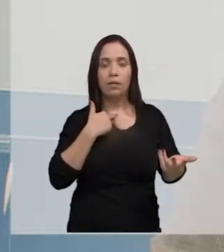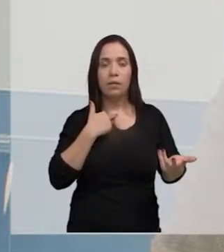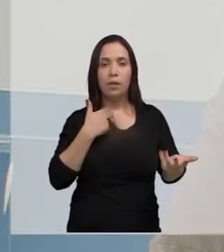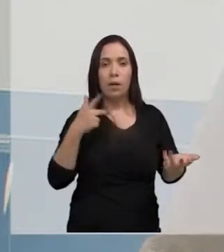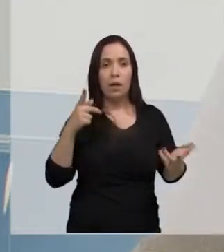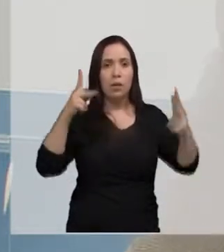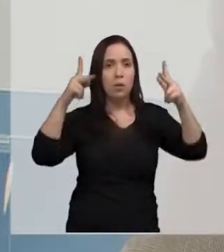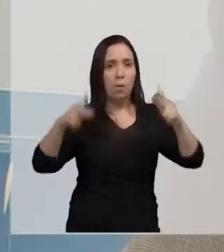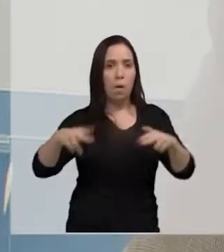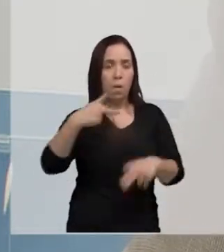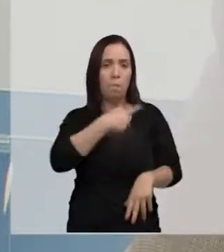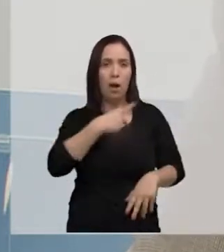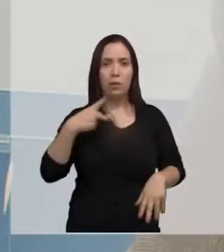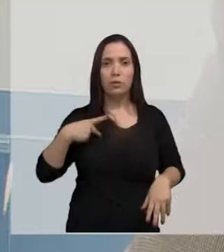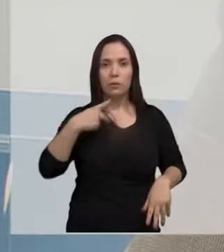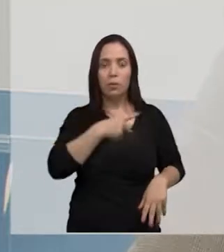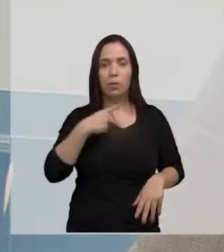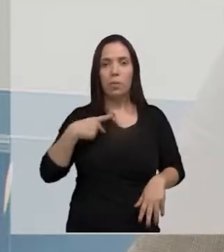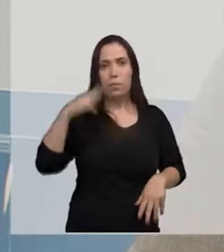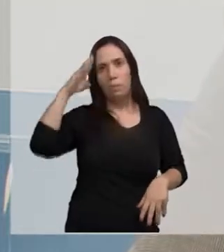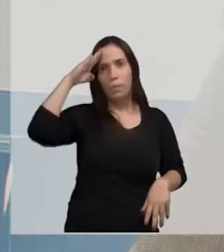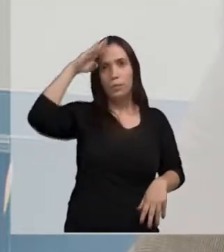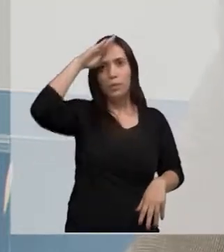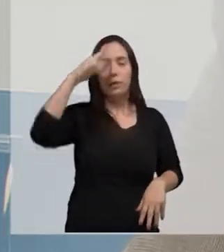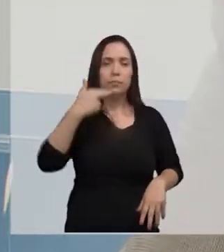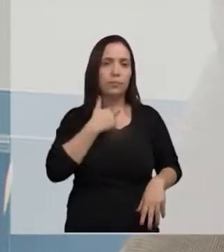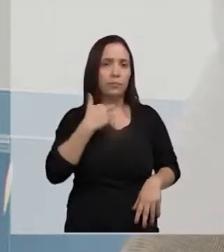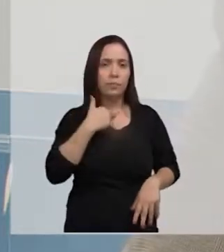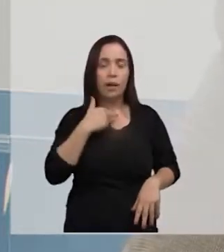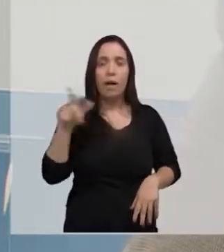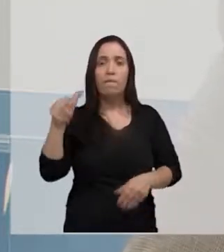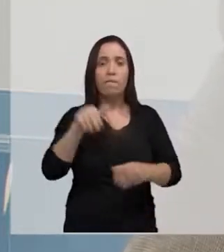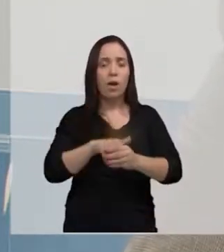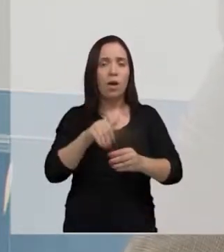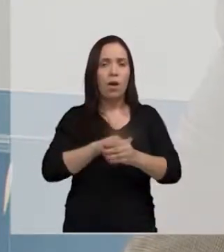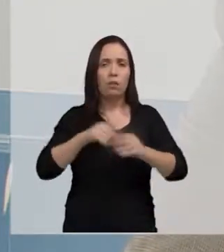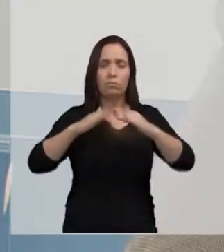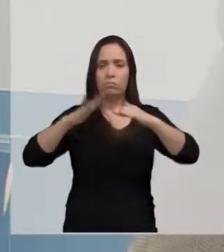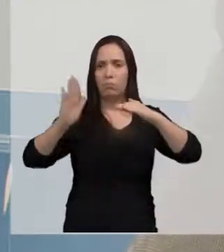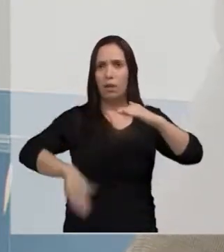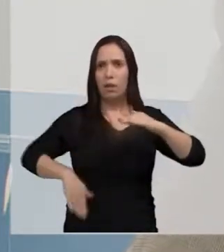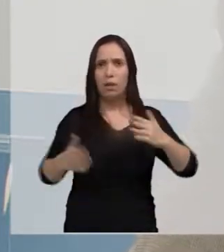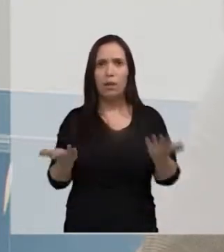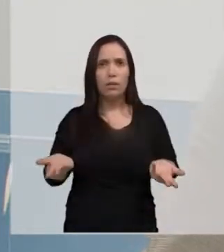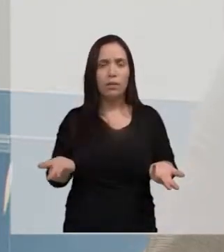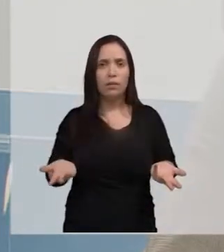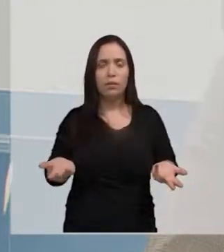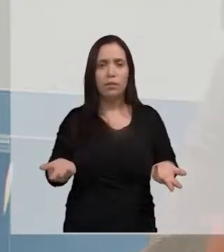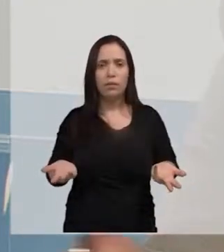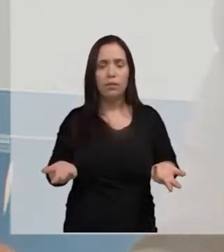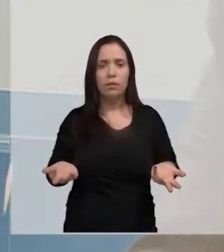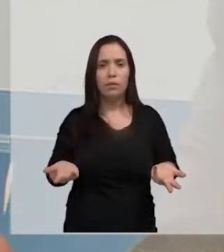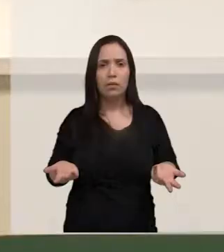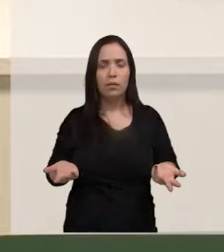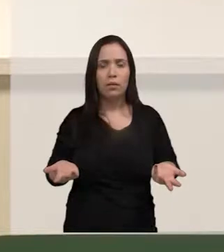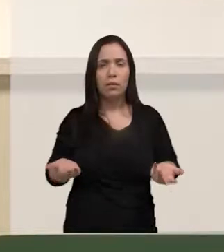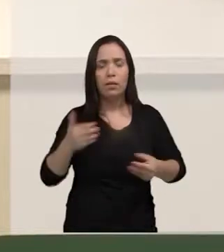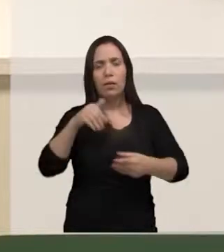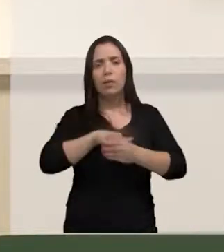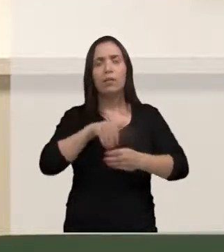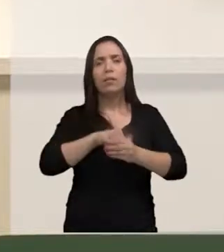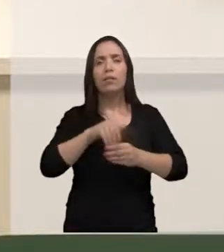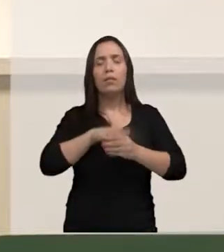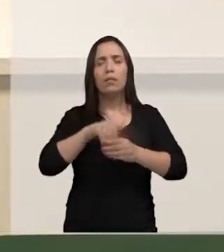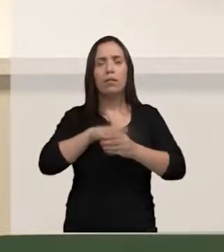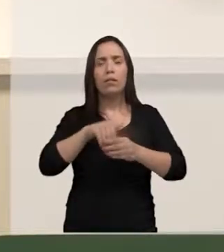Bolsonaro, pastor Ribeiro, que foi deputado federal. Ele não podia ter tirado, ele tirou menos votos. 150 mil votos. Pelo amor de Deus, cara, aí não dá. Ele tirou menos